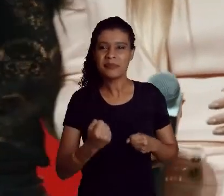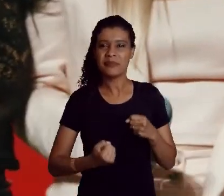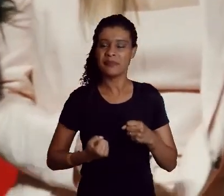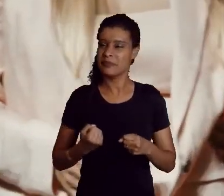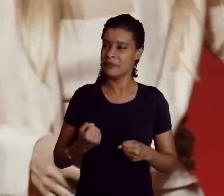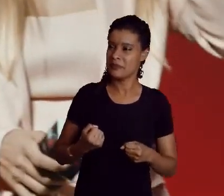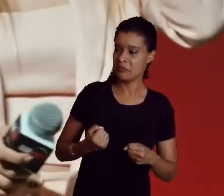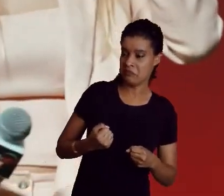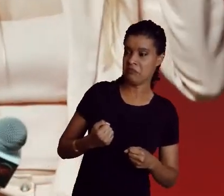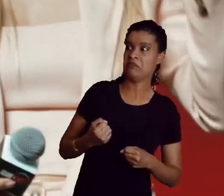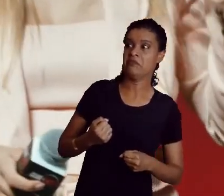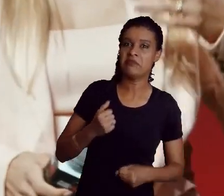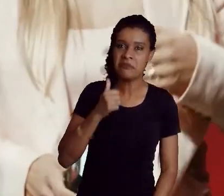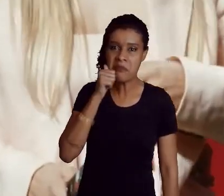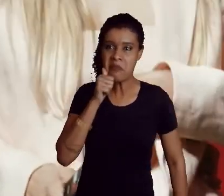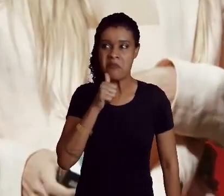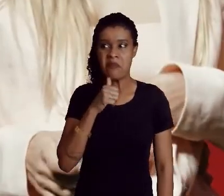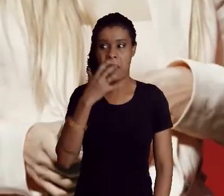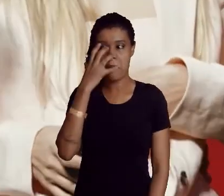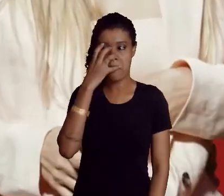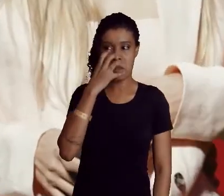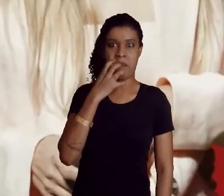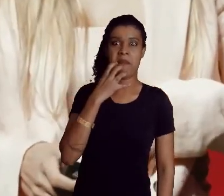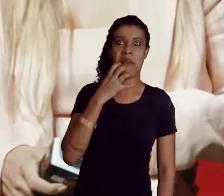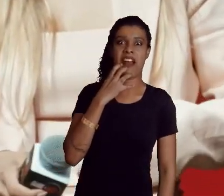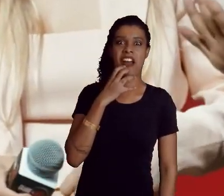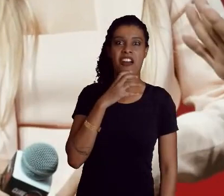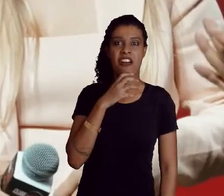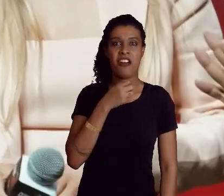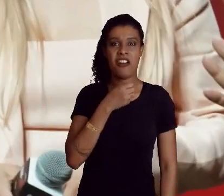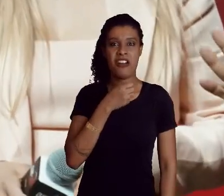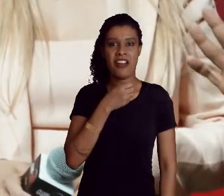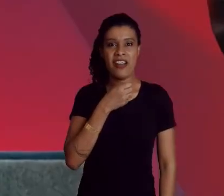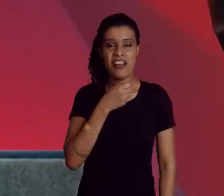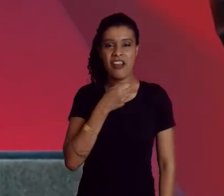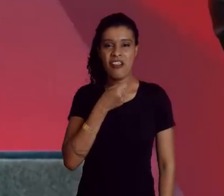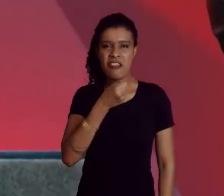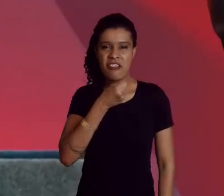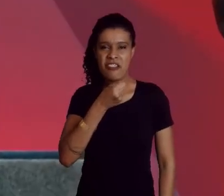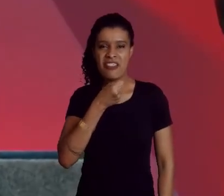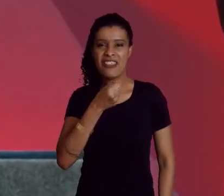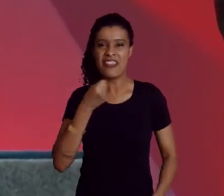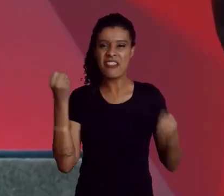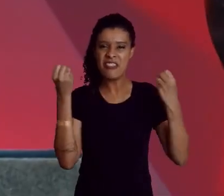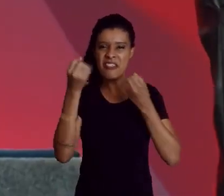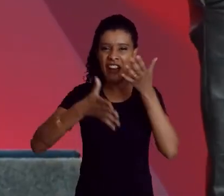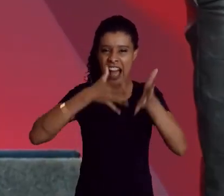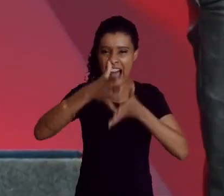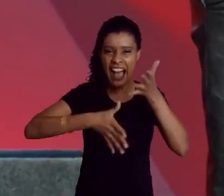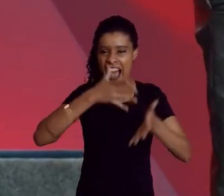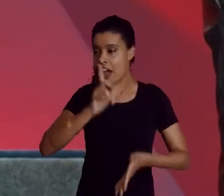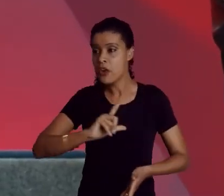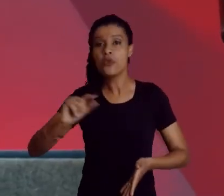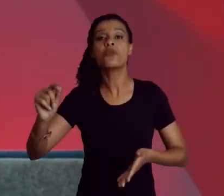Que isso, mulher braba dessa. Sai correndo, ela fala, sai correndo. Calma, respira, respira. Gente,